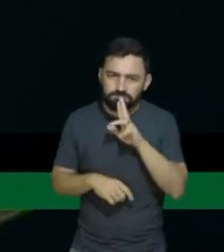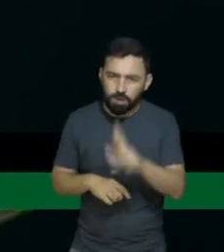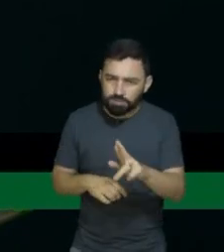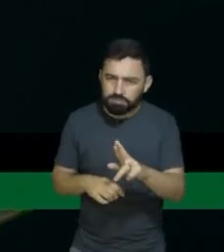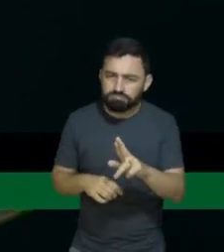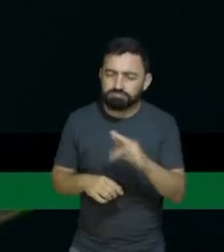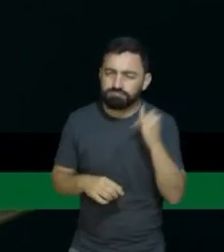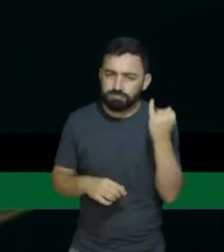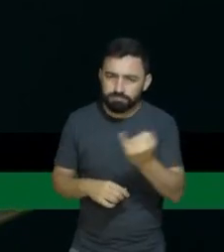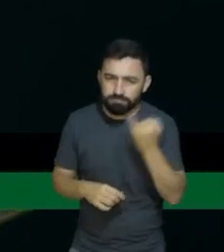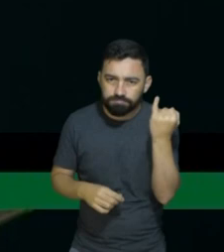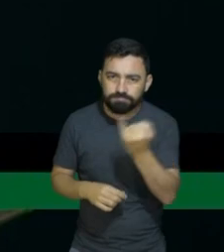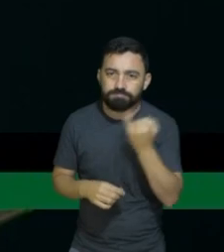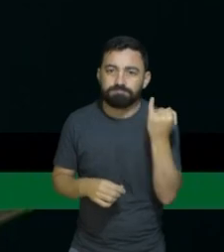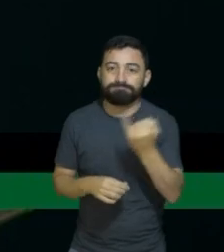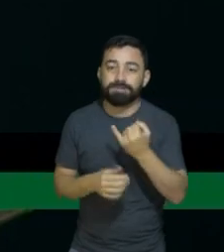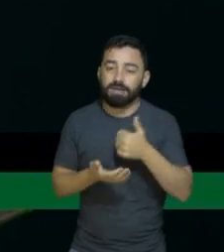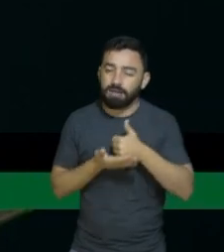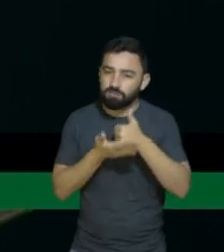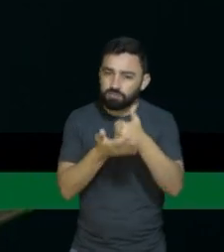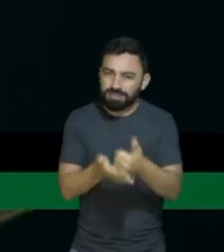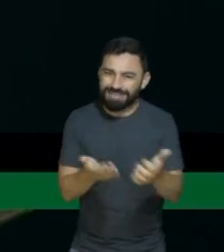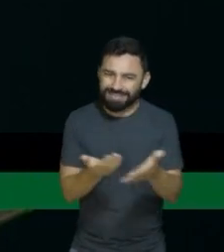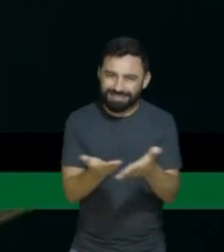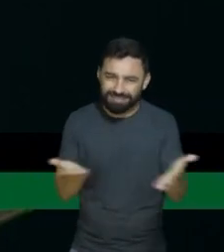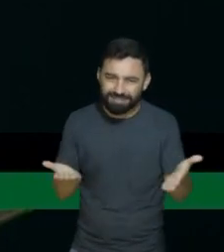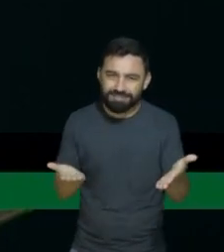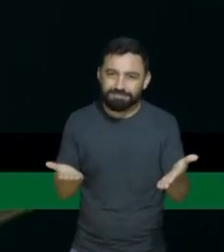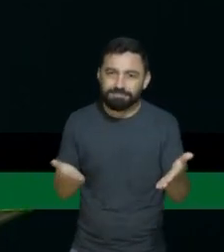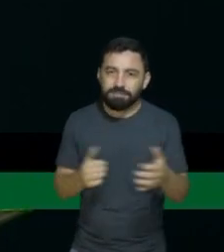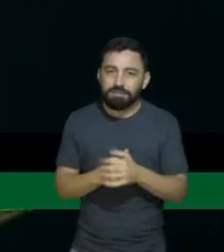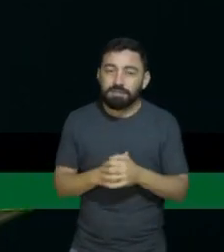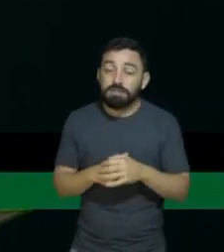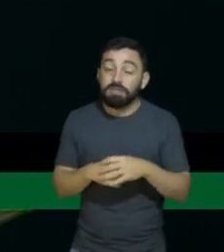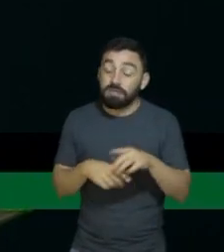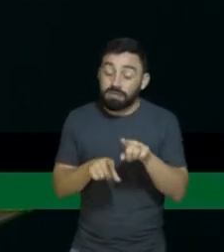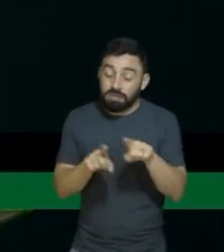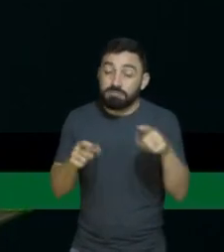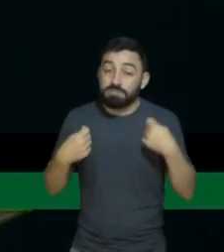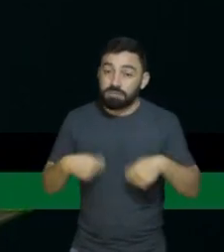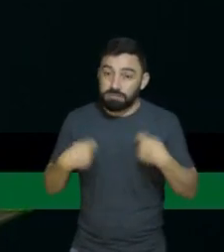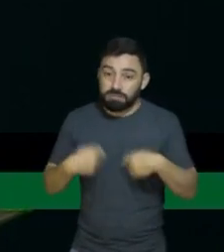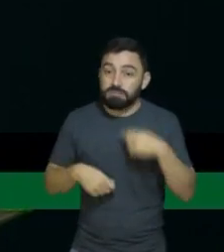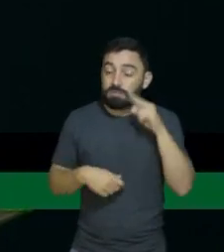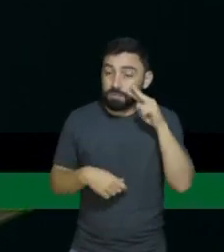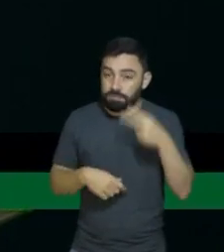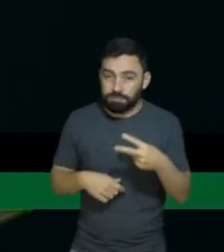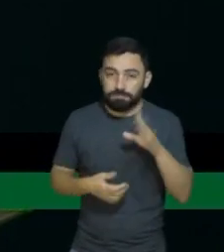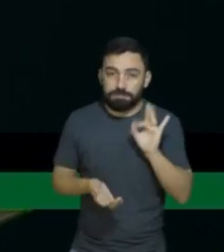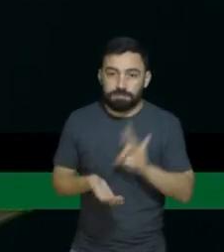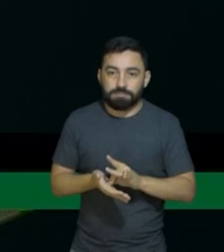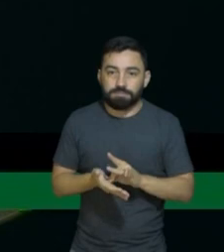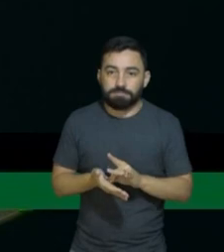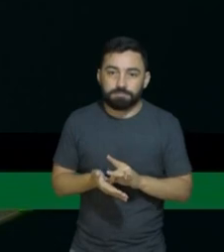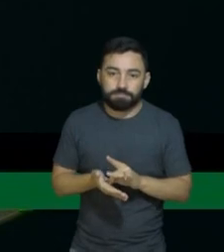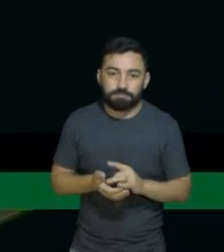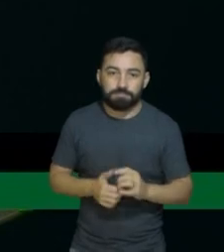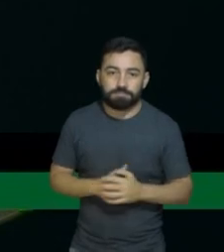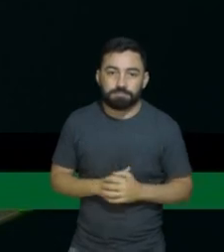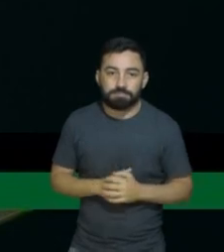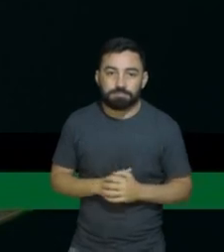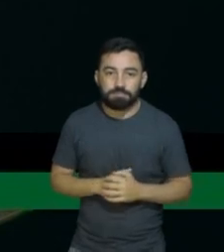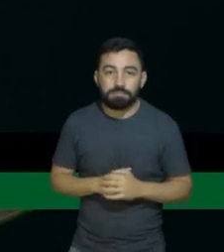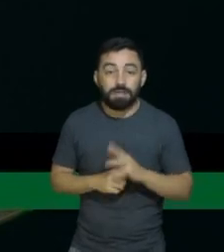promissores para uma região tão Próspera e que tanto precisa deste reconhecimento